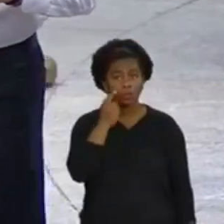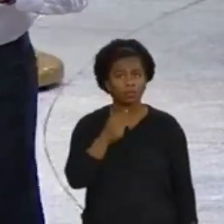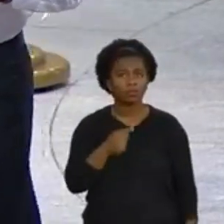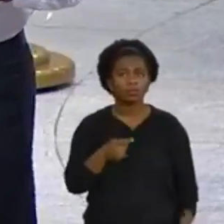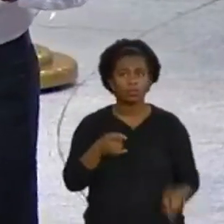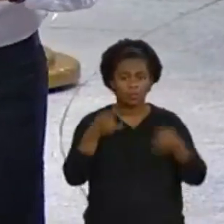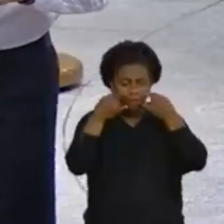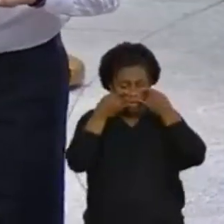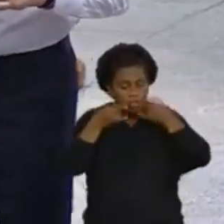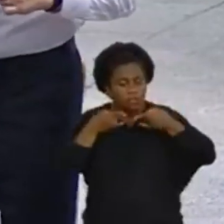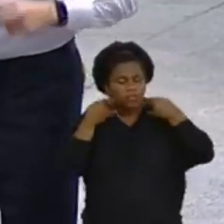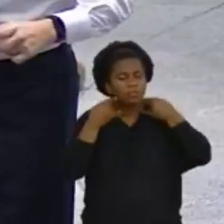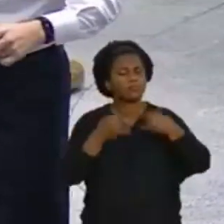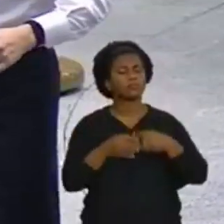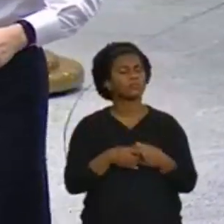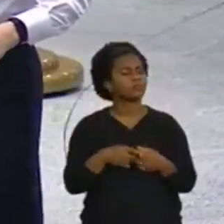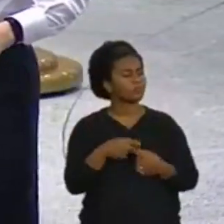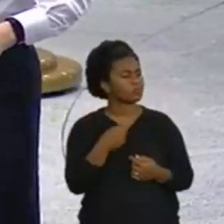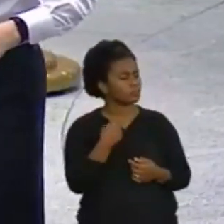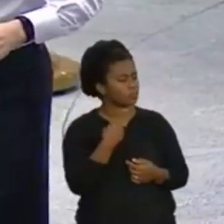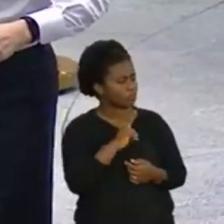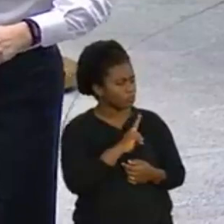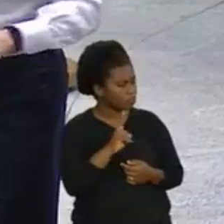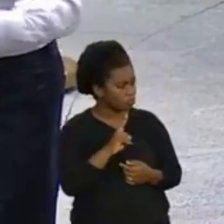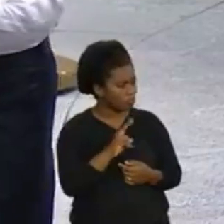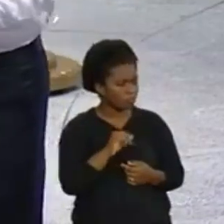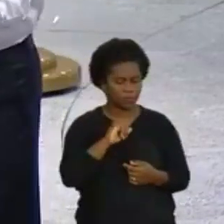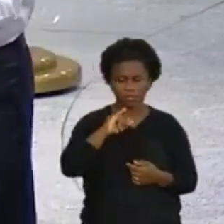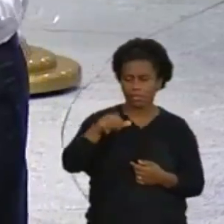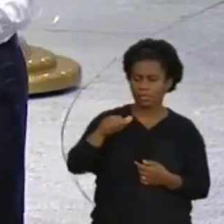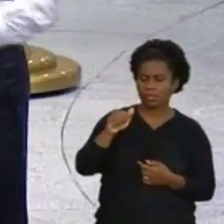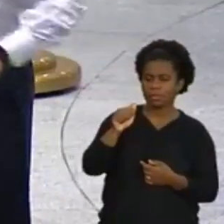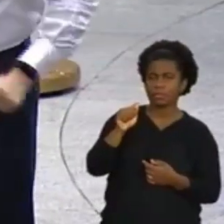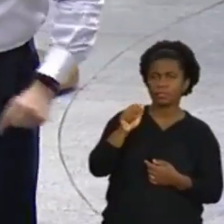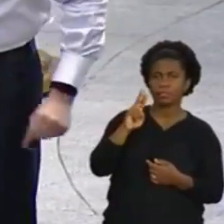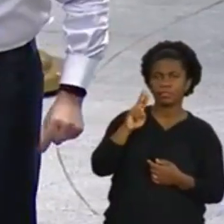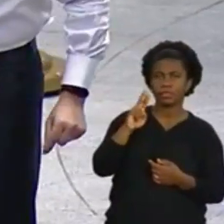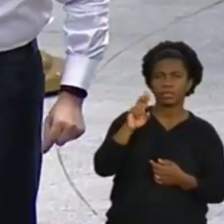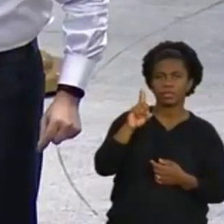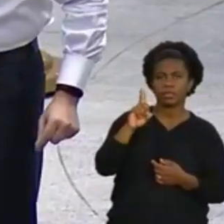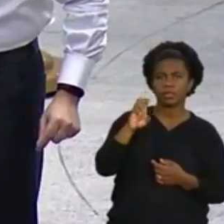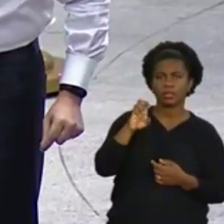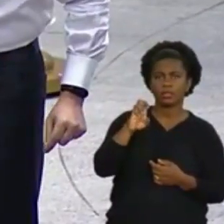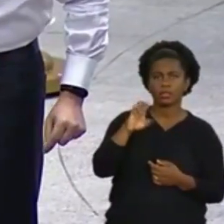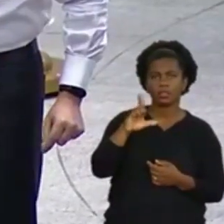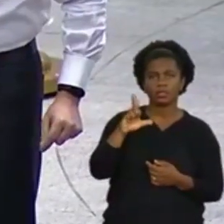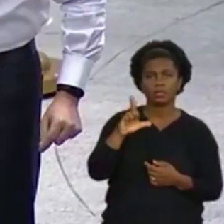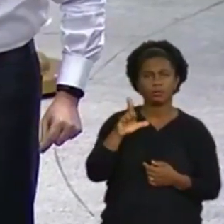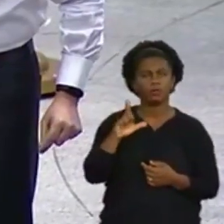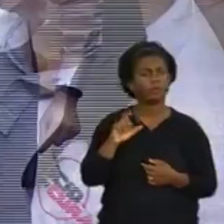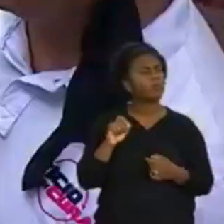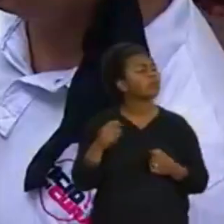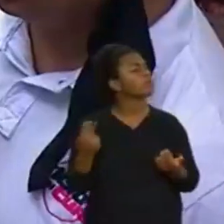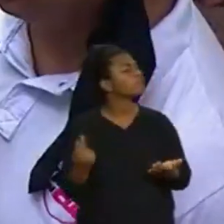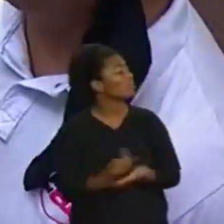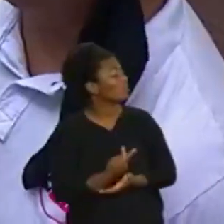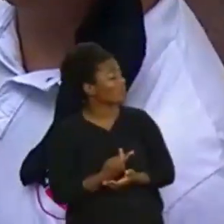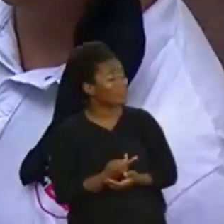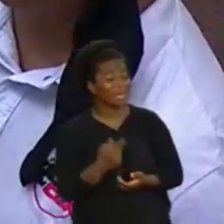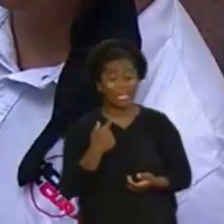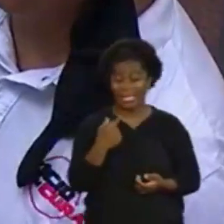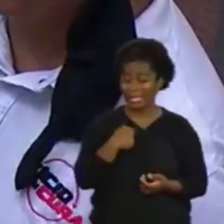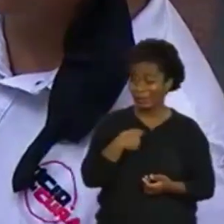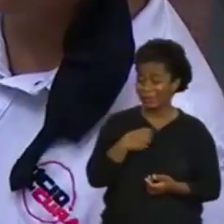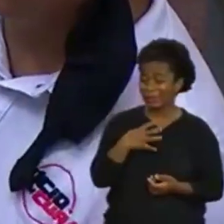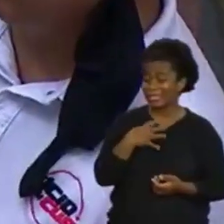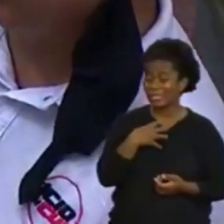máscara. Como é seu nome? Bom dia, Jardel, pastor. Você chegou aqui, bispo, sentindo o quê? Bispo, eu estou com uma dor, 3 dias. A hérnia já era para